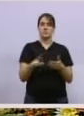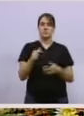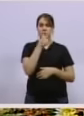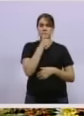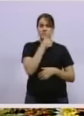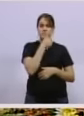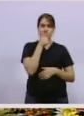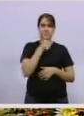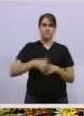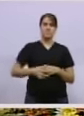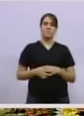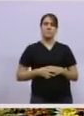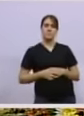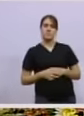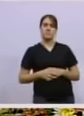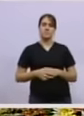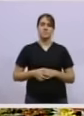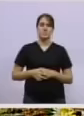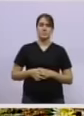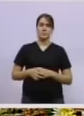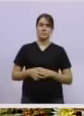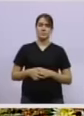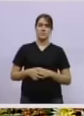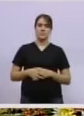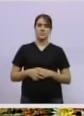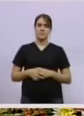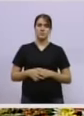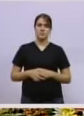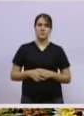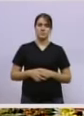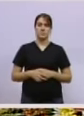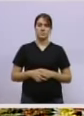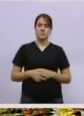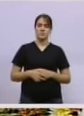200 gramas de bacalhau e 4 quilos de batata para receber os familiares na Semana Santa.